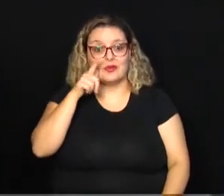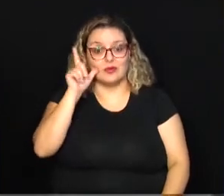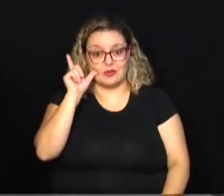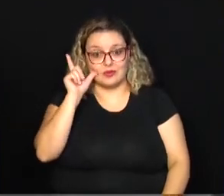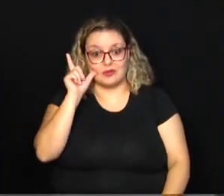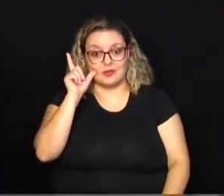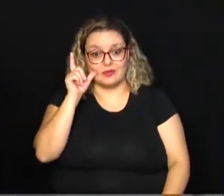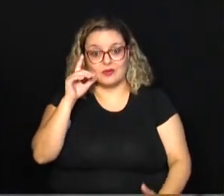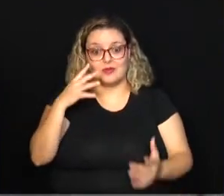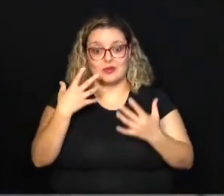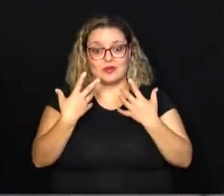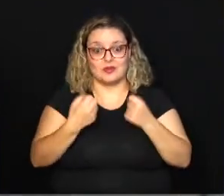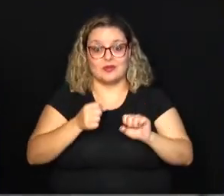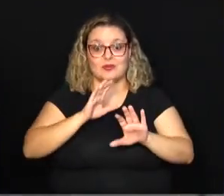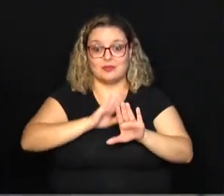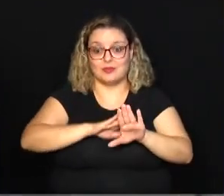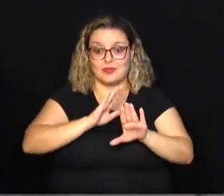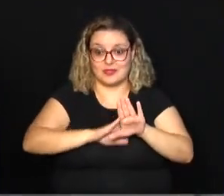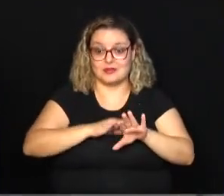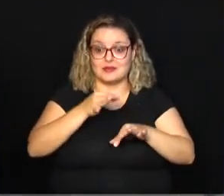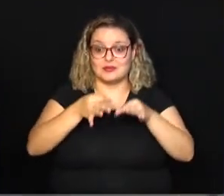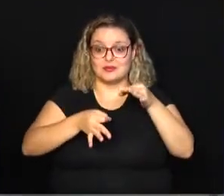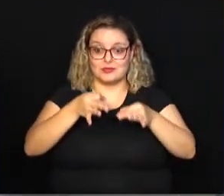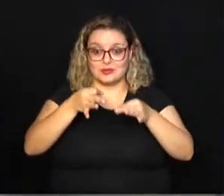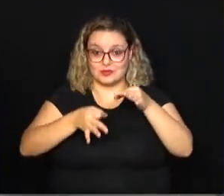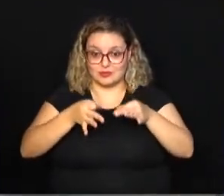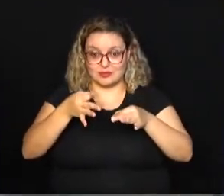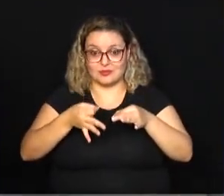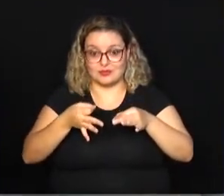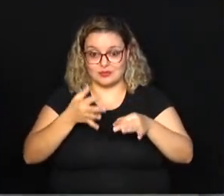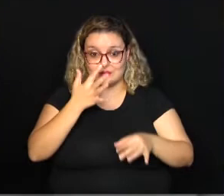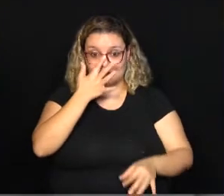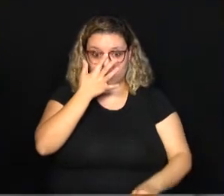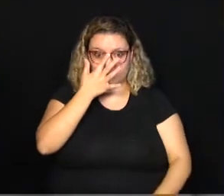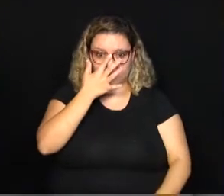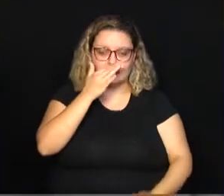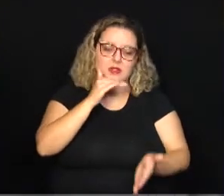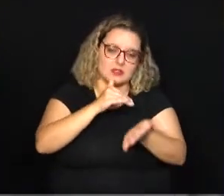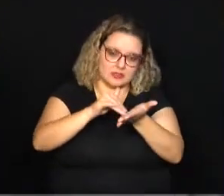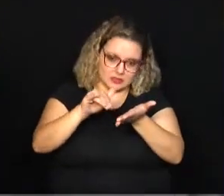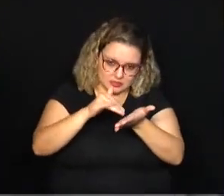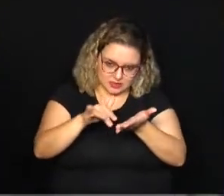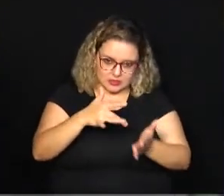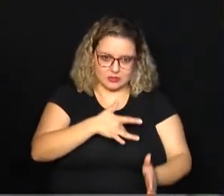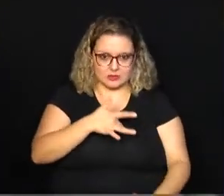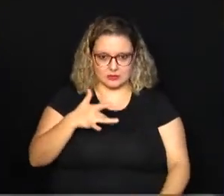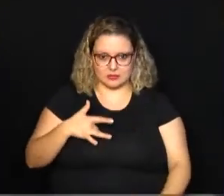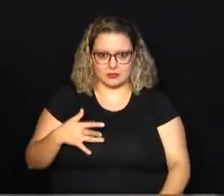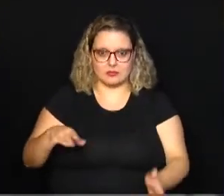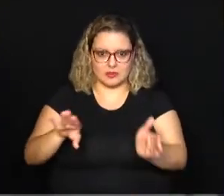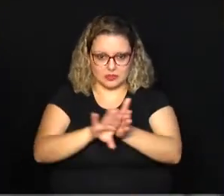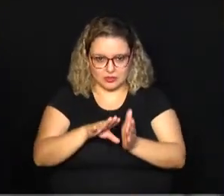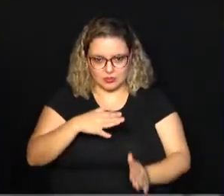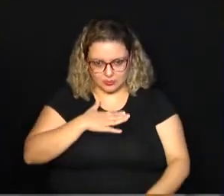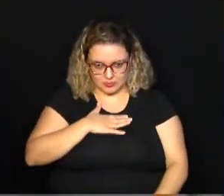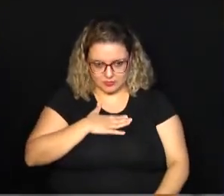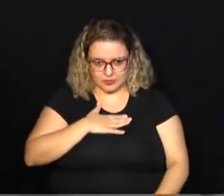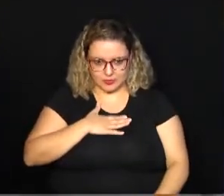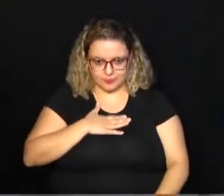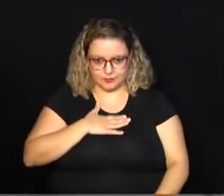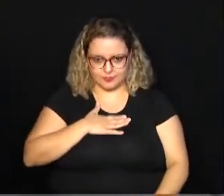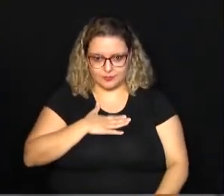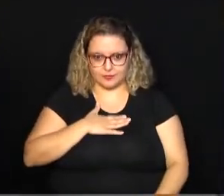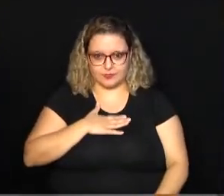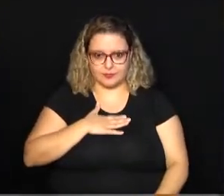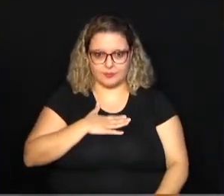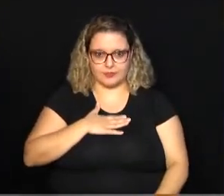ação judicial, eu na Secretaria de Saúde, mas chegou primeiro em minhas mãos. O senhor tem